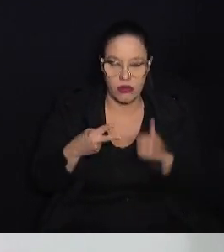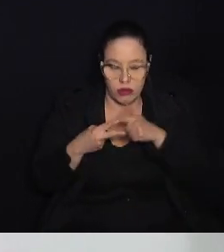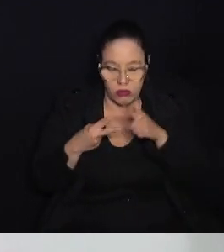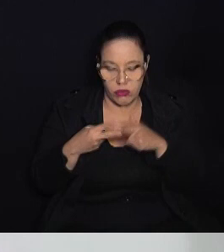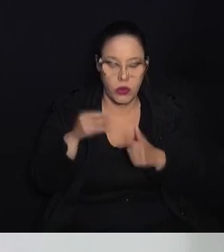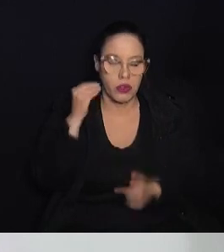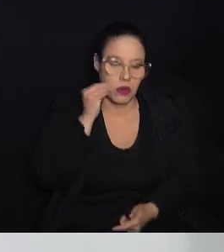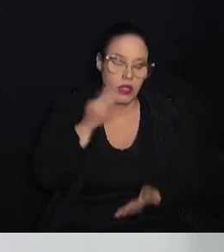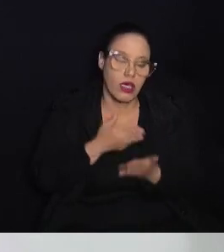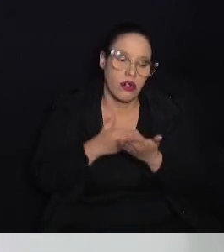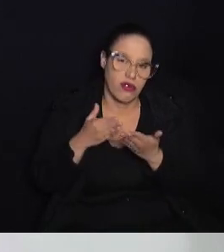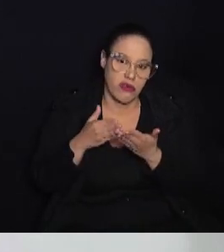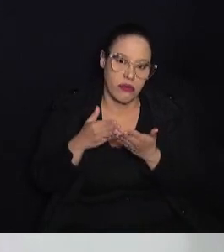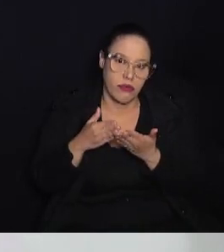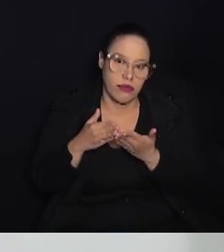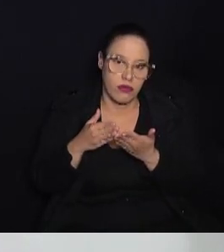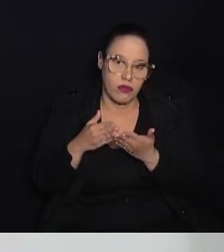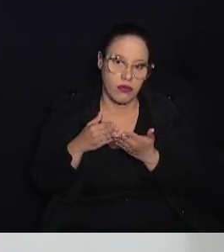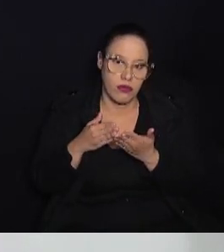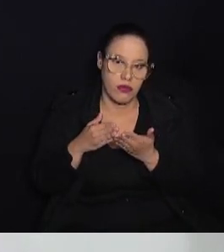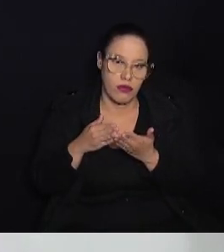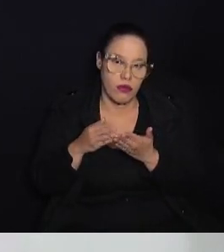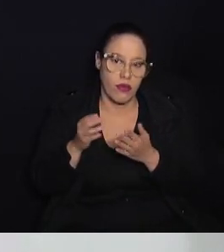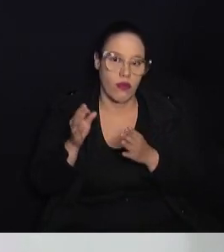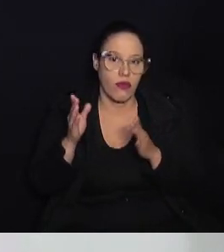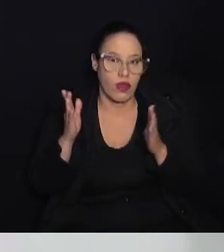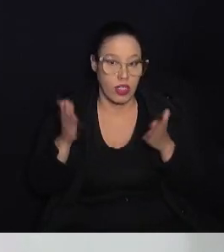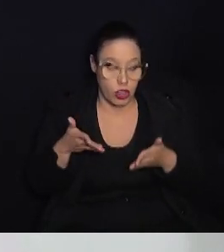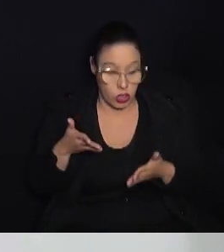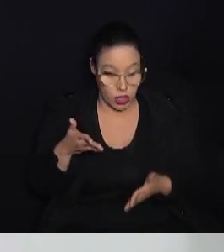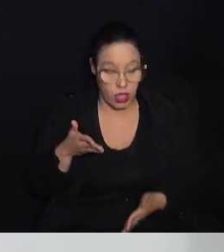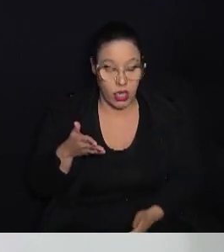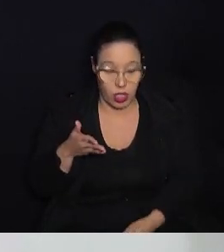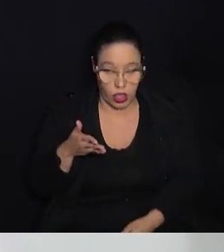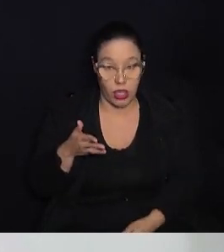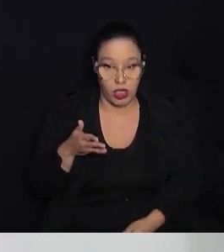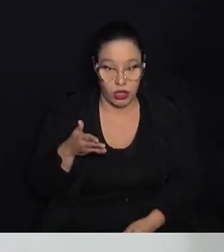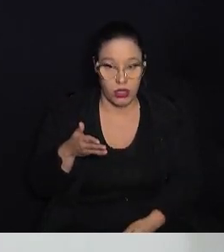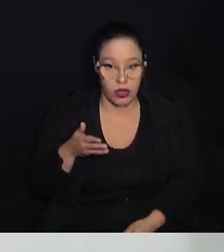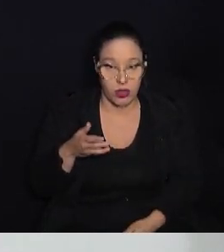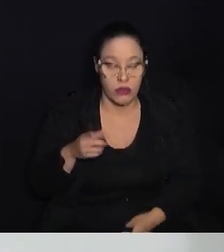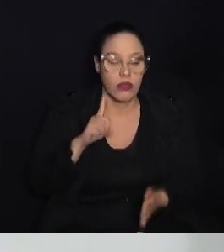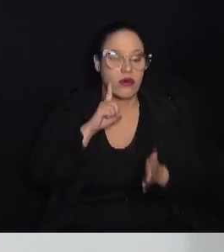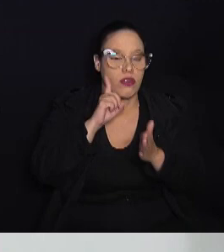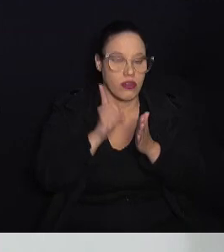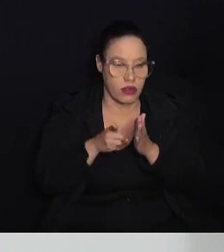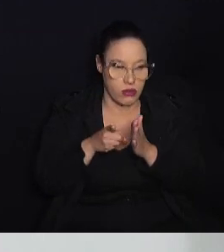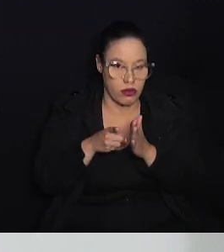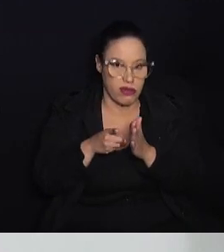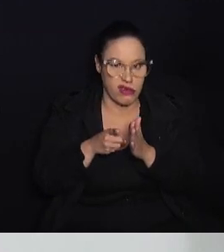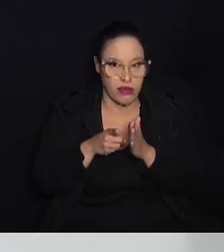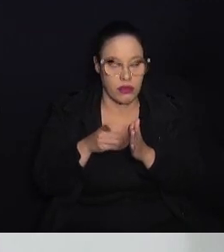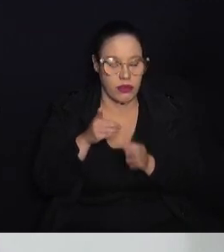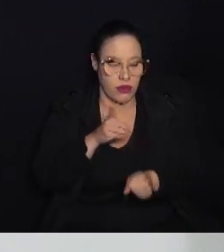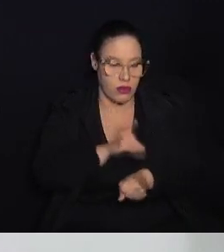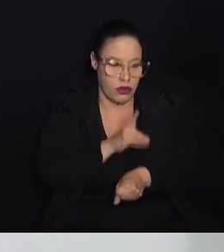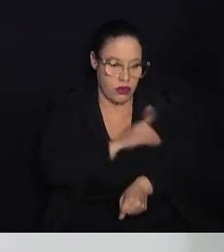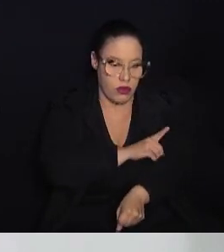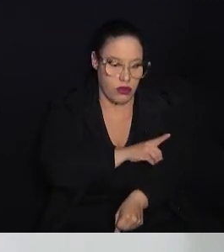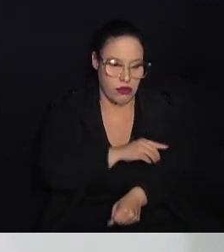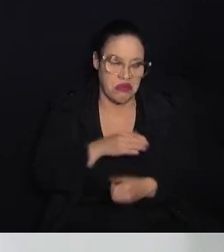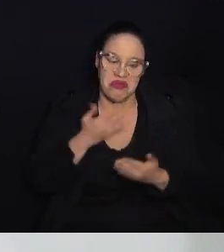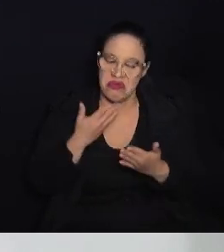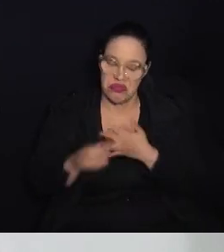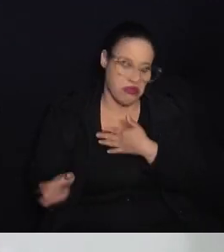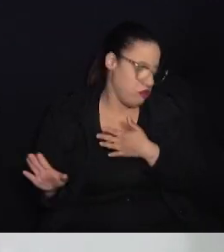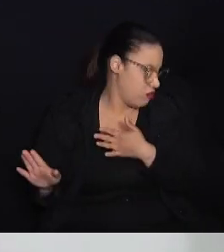dois testes iniciais. Se esses testes já forem suficientes para fazer o diagnóstico de diabetes ou para